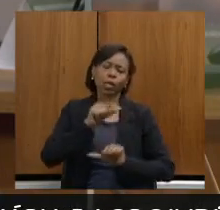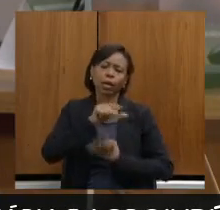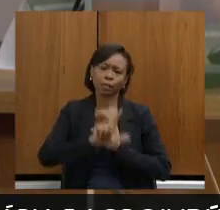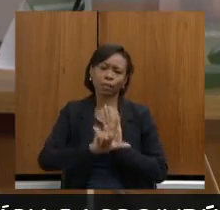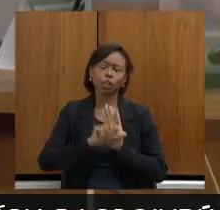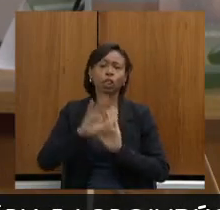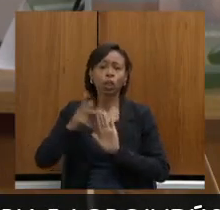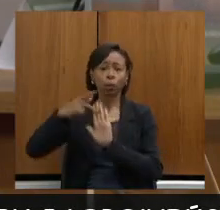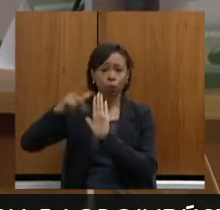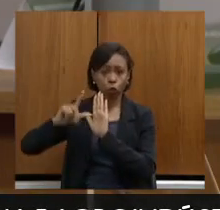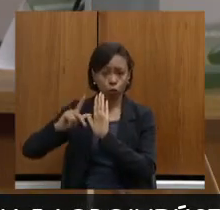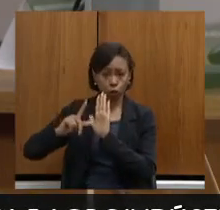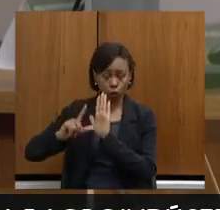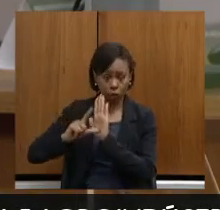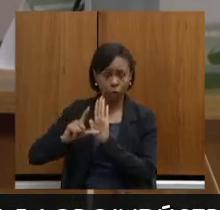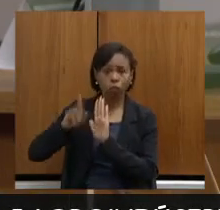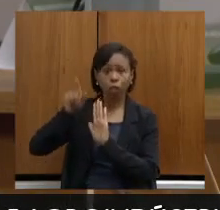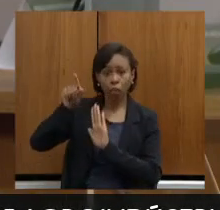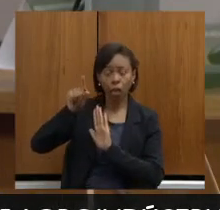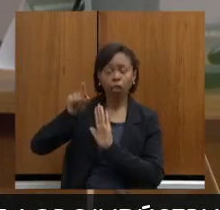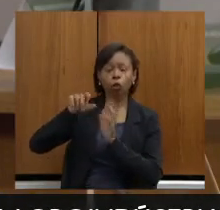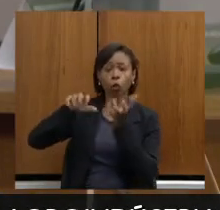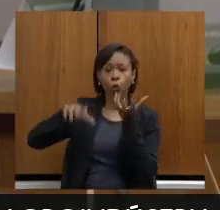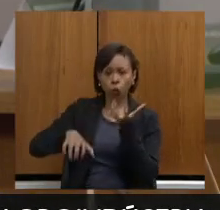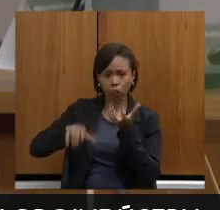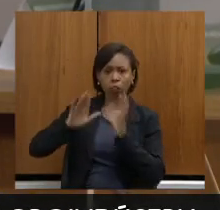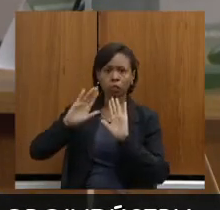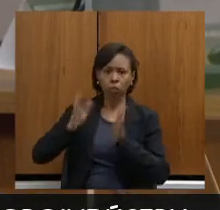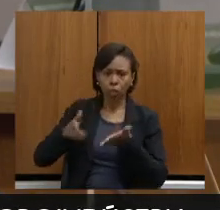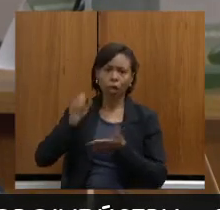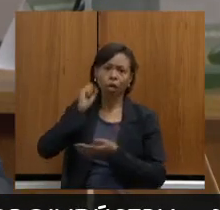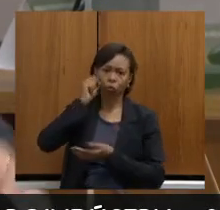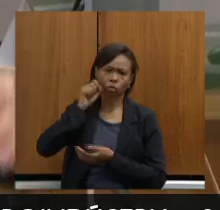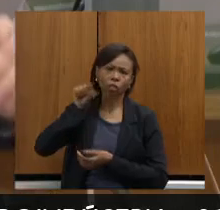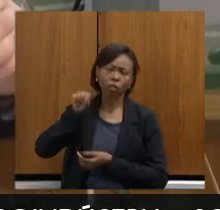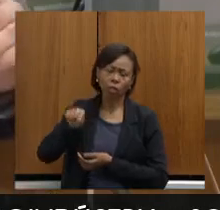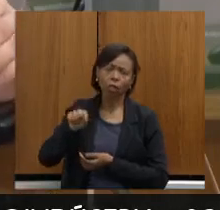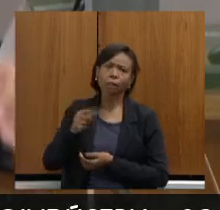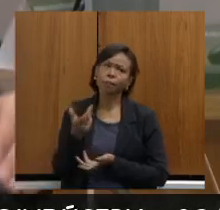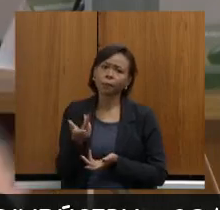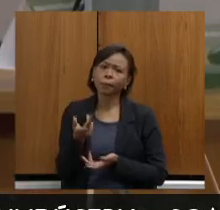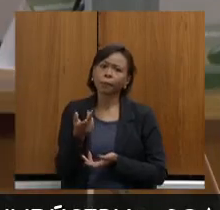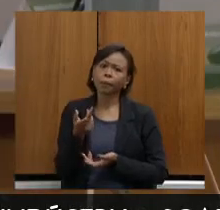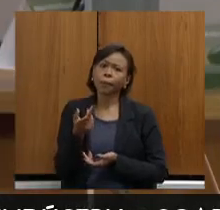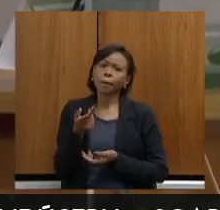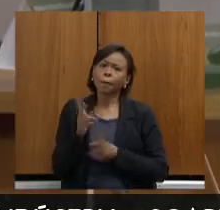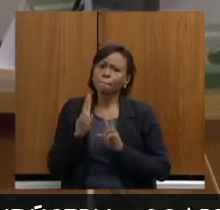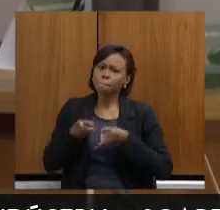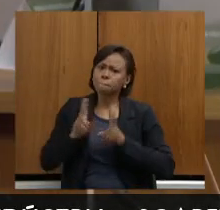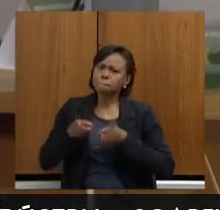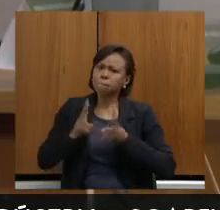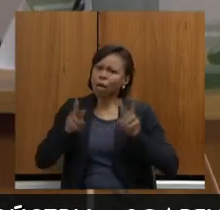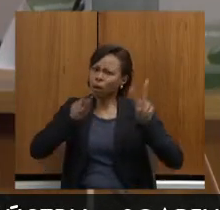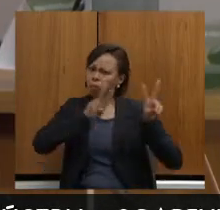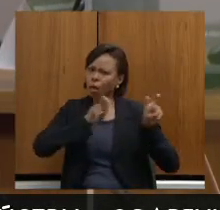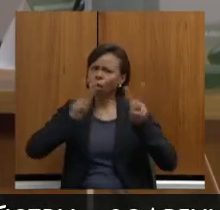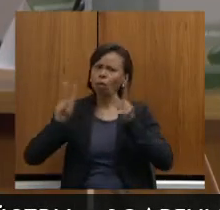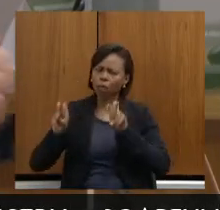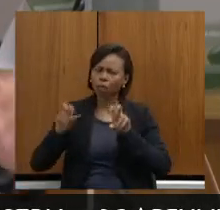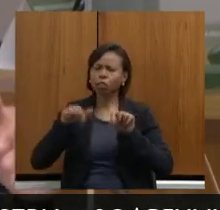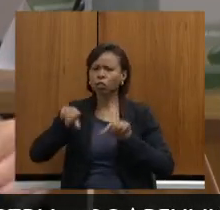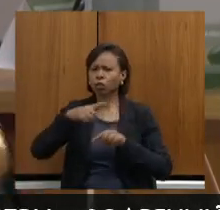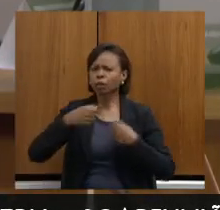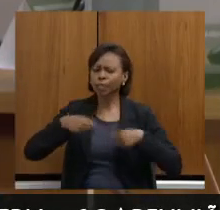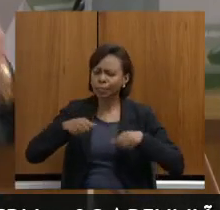projeto que foi aprovado no Congresso que tá no senado que trata da mesma temática e que nós devemos ser muito objetivos com relação ao leite